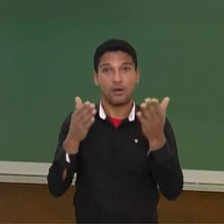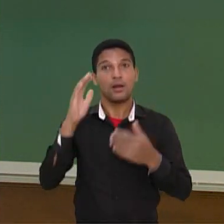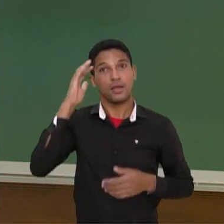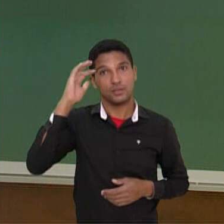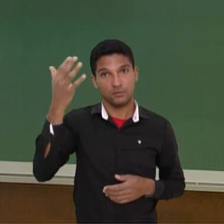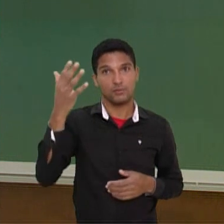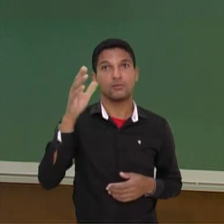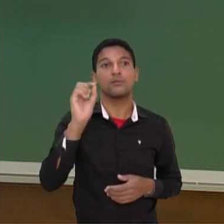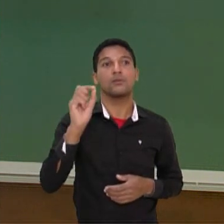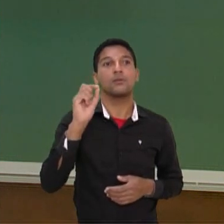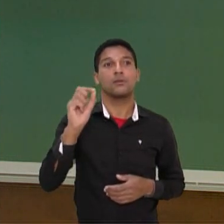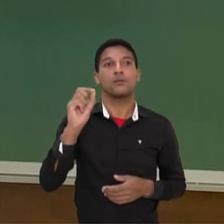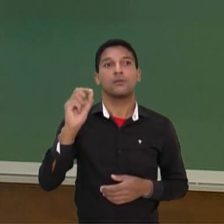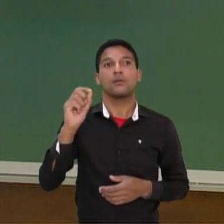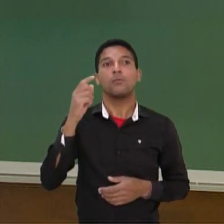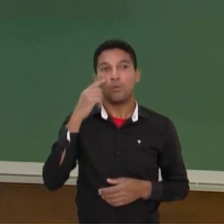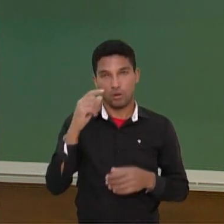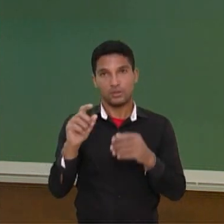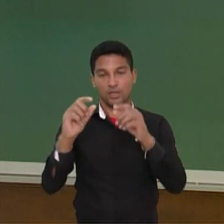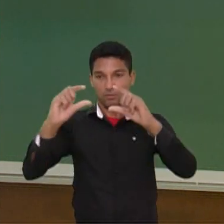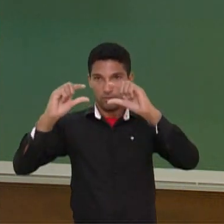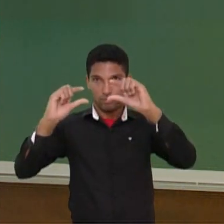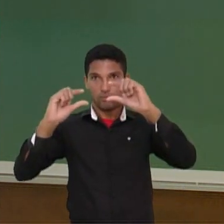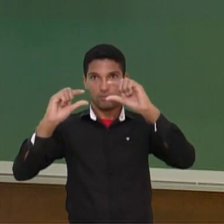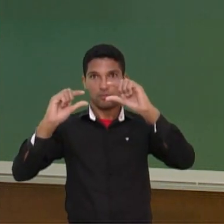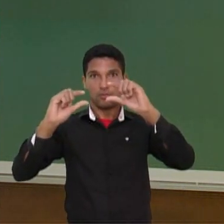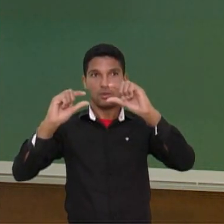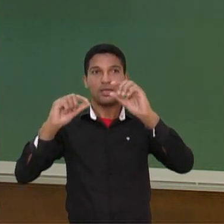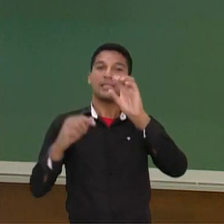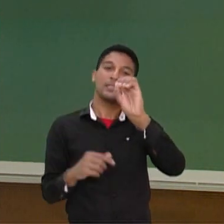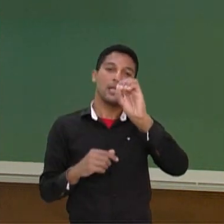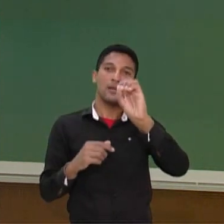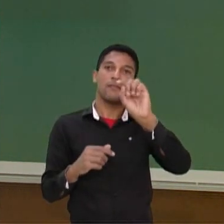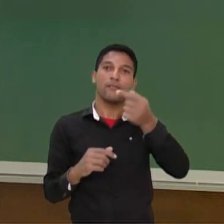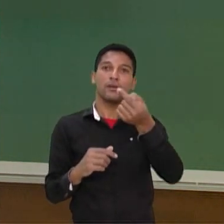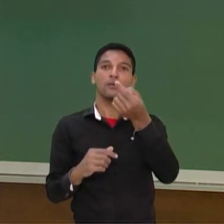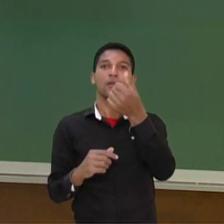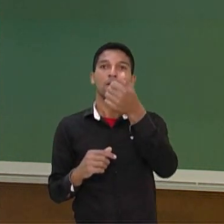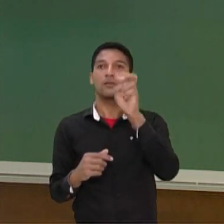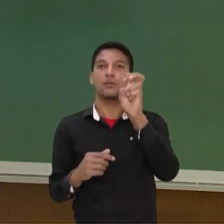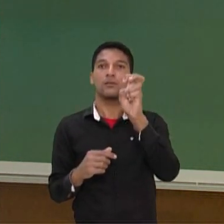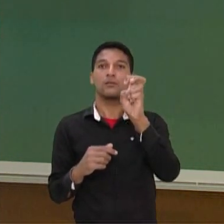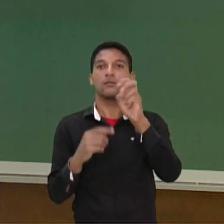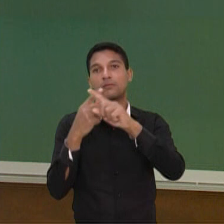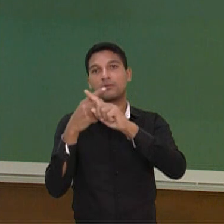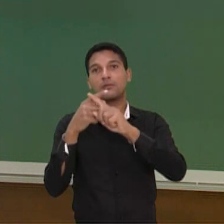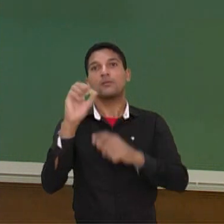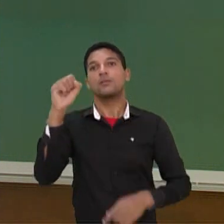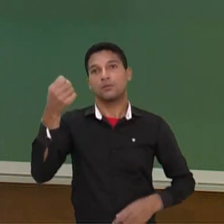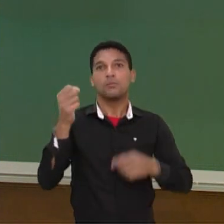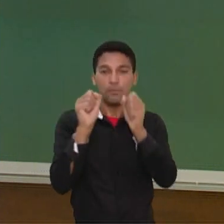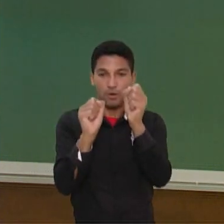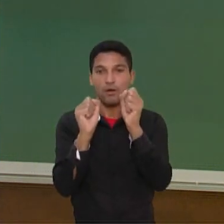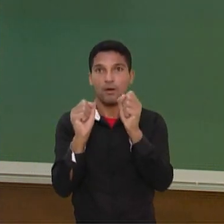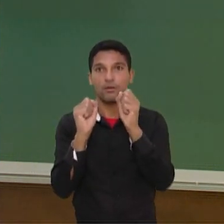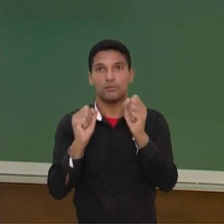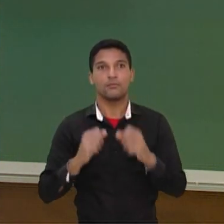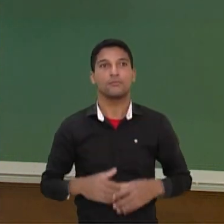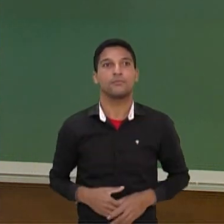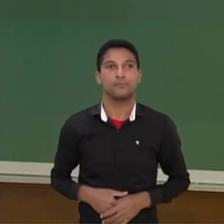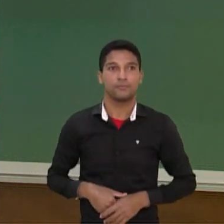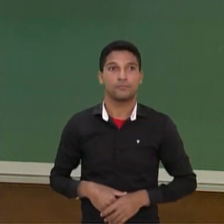Primeiro a gente resolve, pode resolver esse produto, não tem problema, 0,15 vezes 8, não tem problema se a gente resolver de agora, né, de imediato. E o